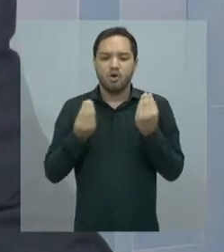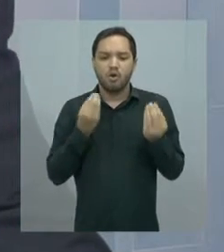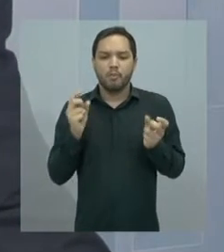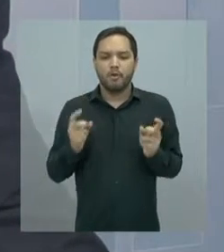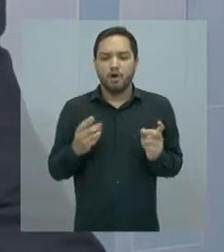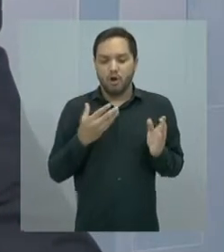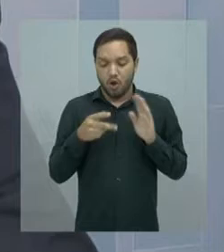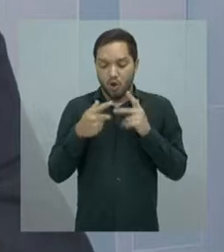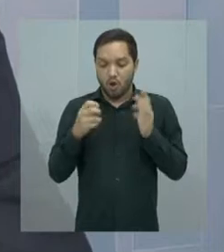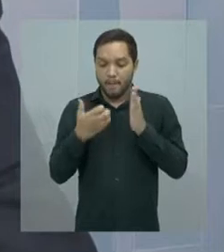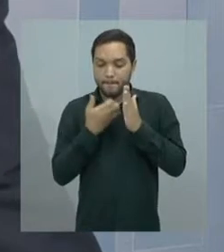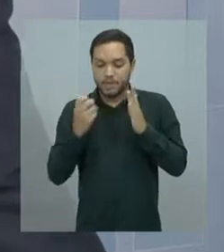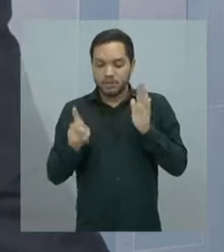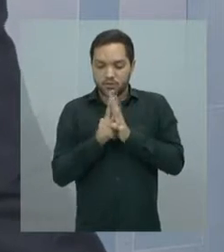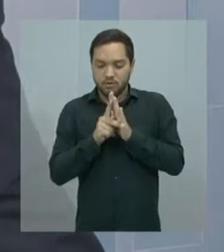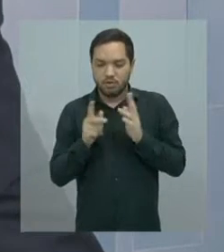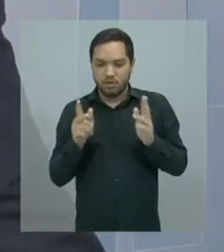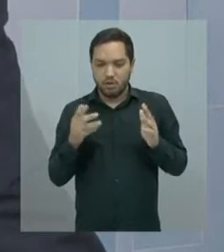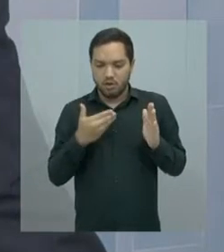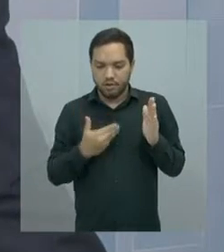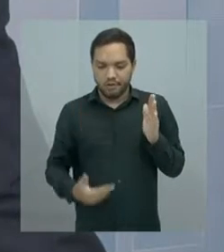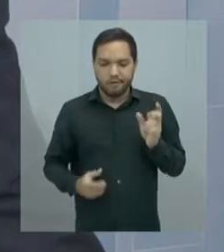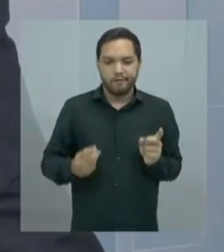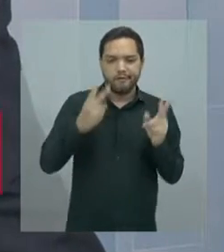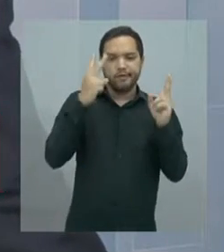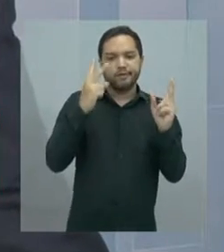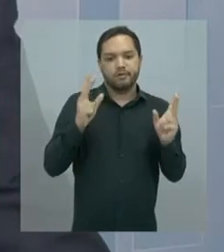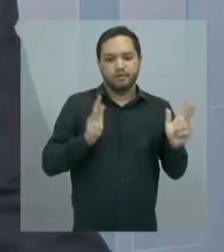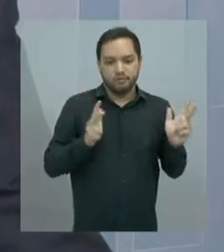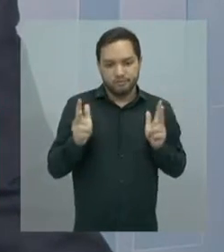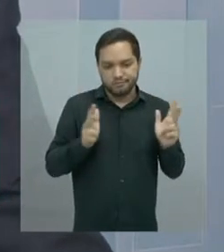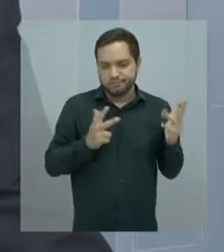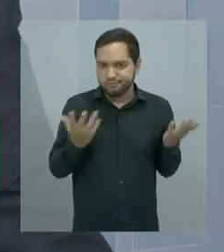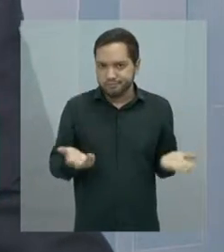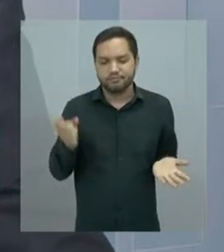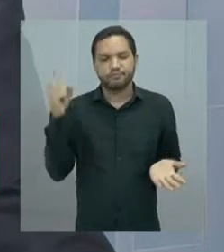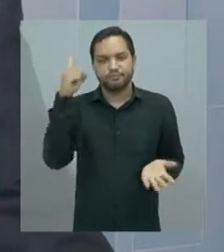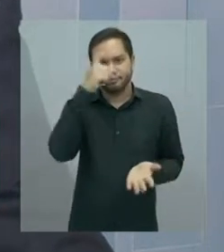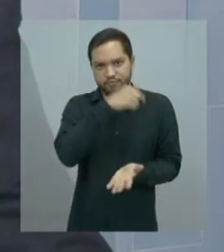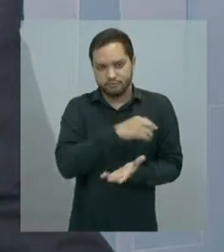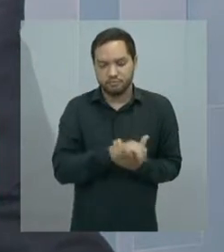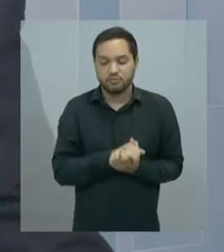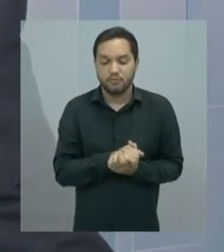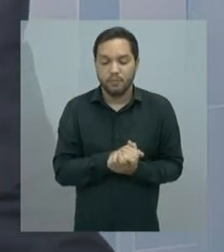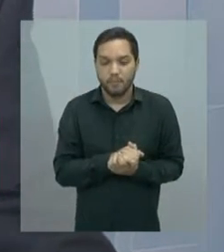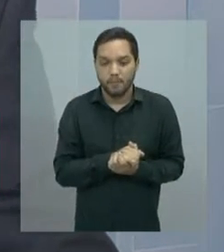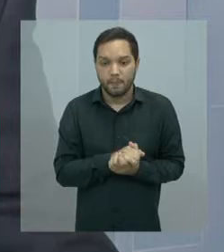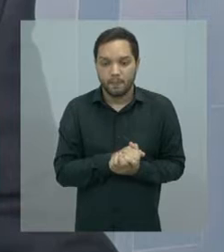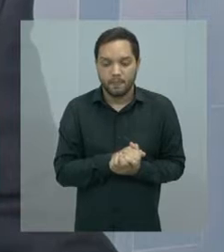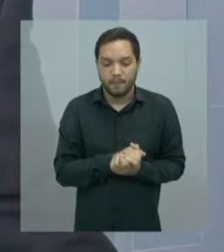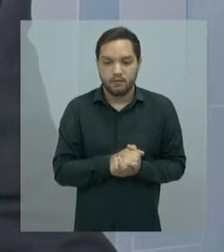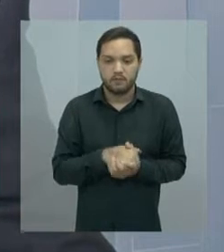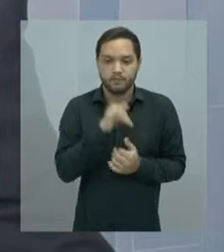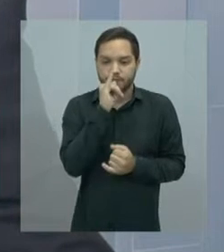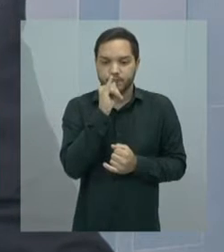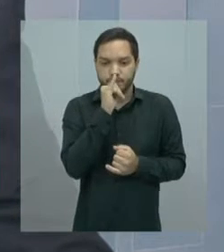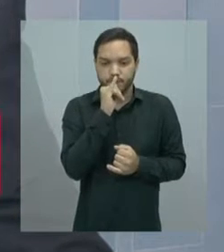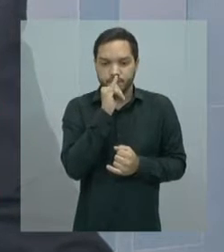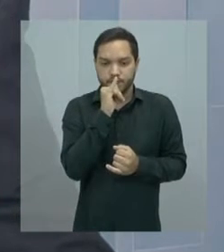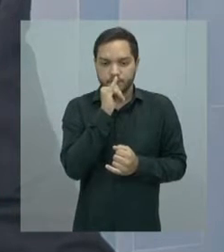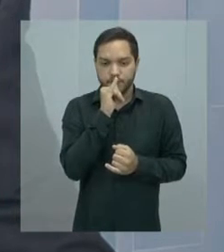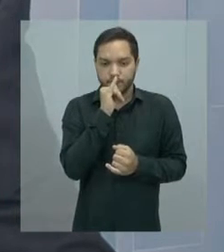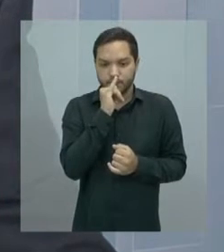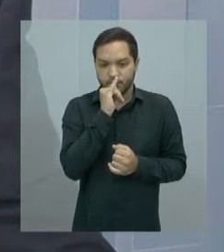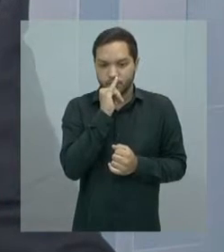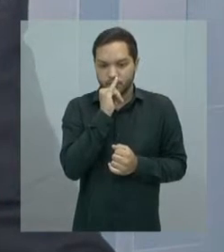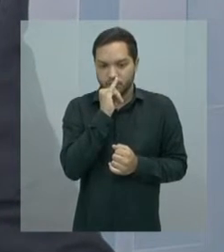privatização. Mas não tem mais a partilha, né? É por concessão. Então, se você tirar 1 bilhão de barris, é a mesma coisa